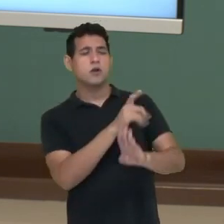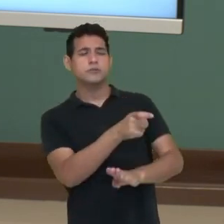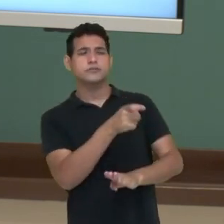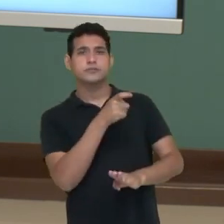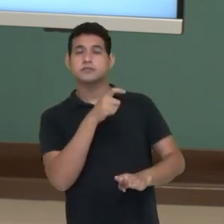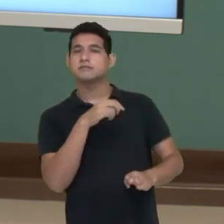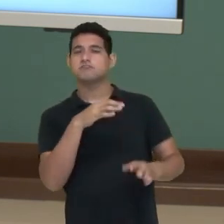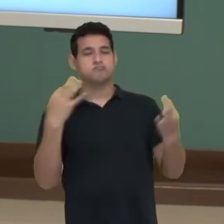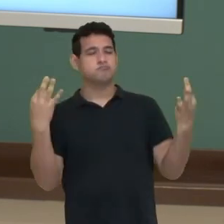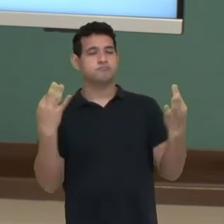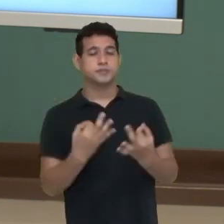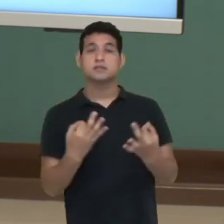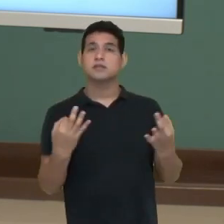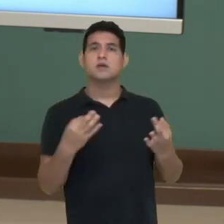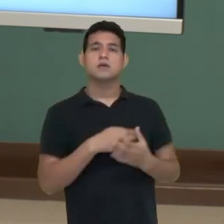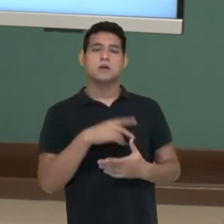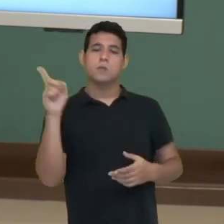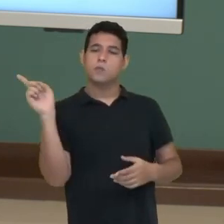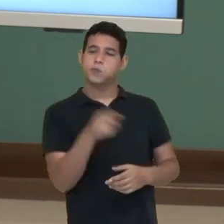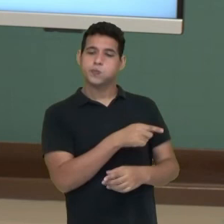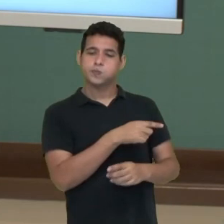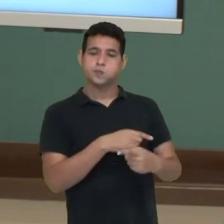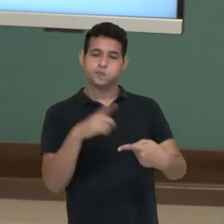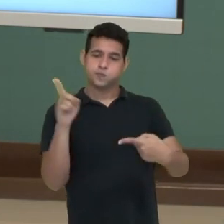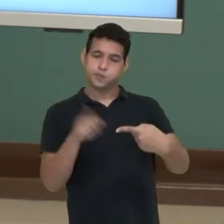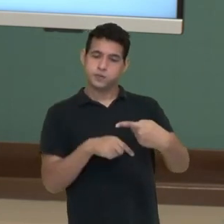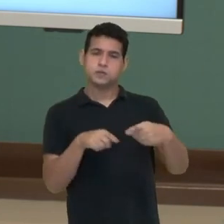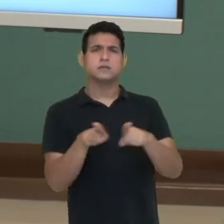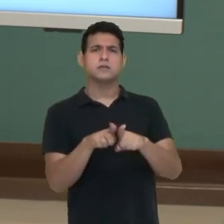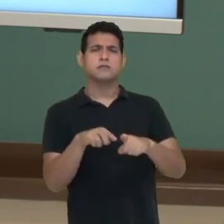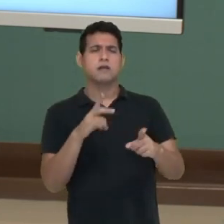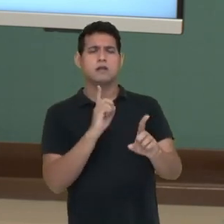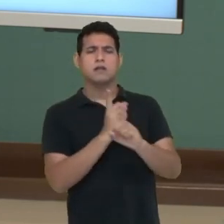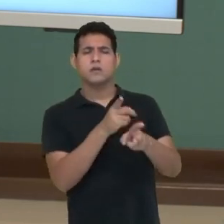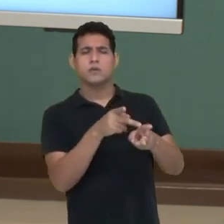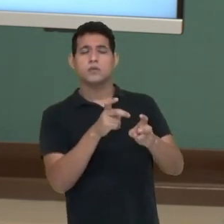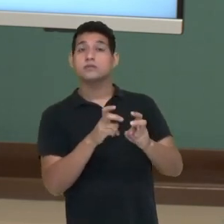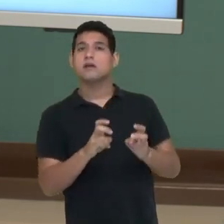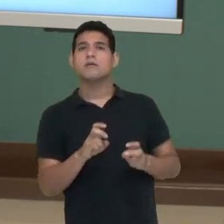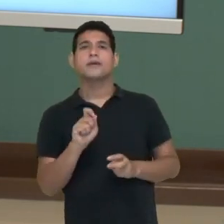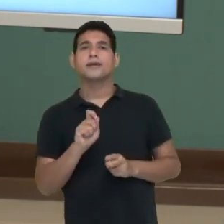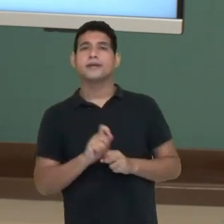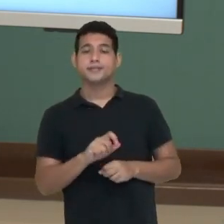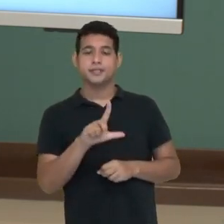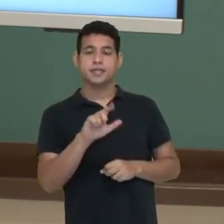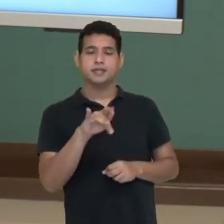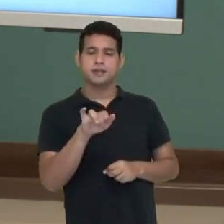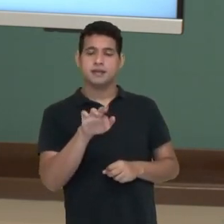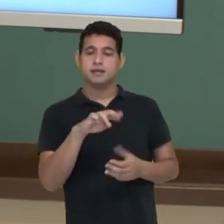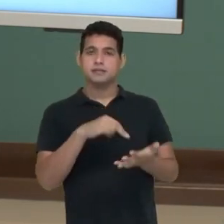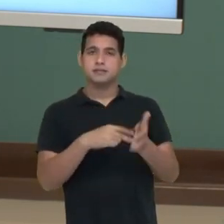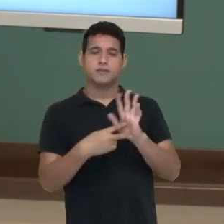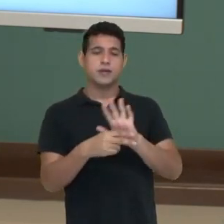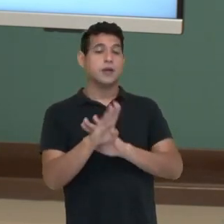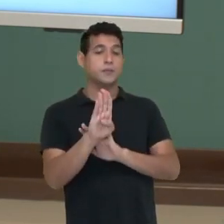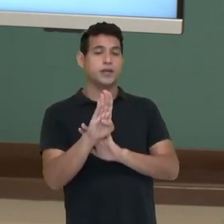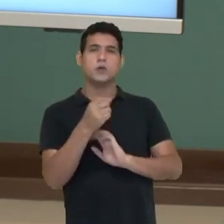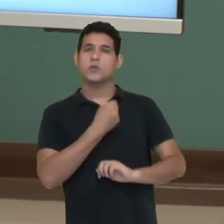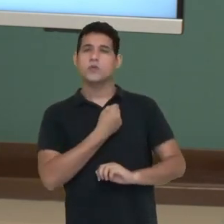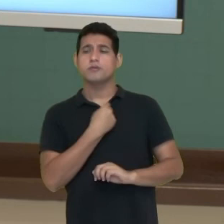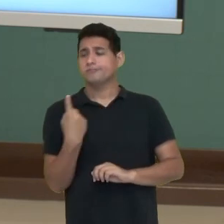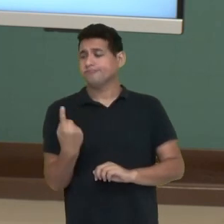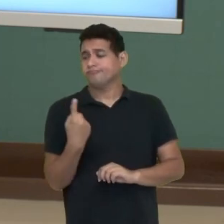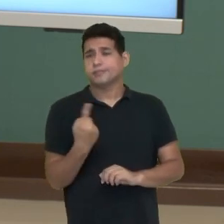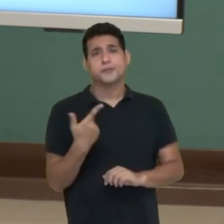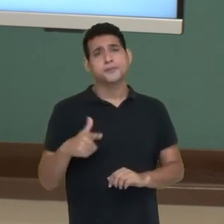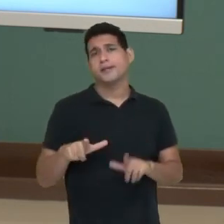é exatamente onde corta no eixo horizontal, e você pega o coeficiente linear, que é o b, que é o número que está sozinho,